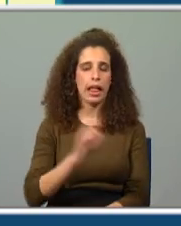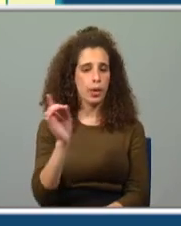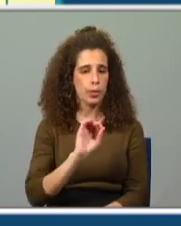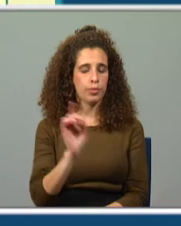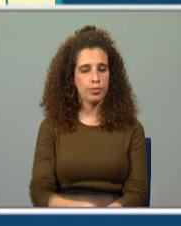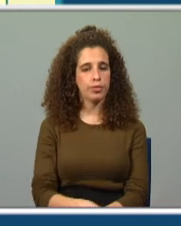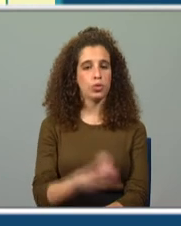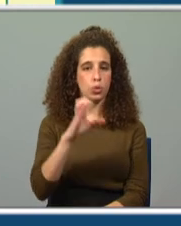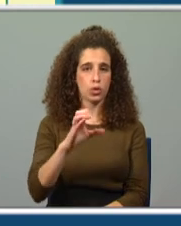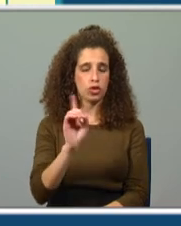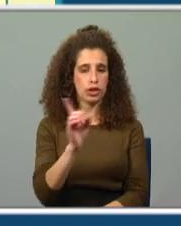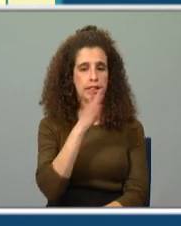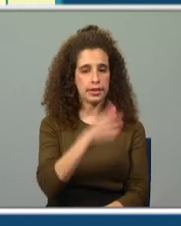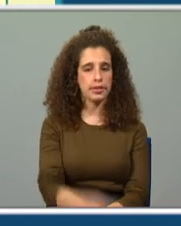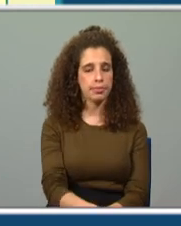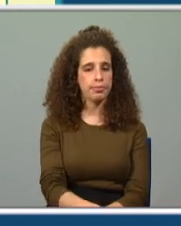no Celestino.